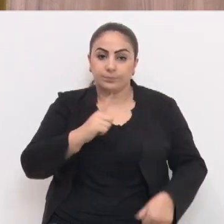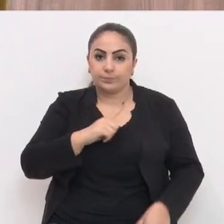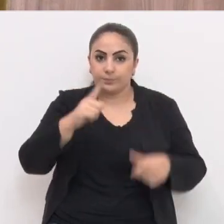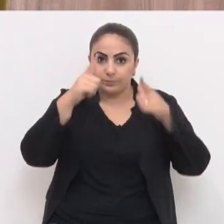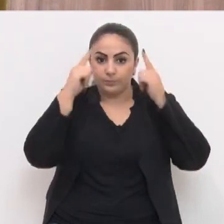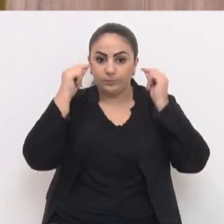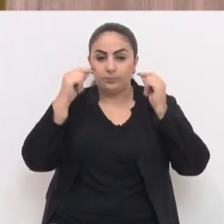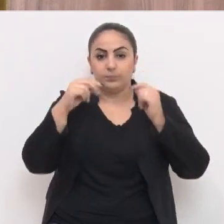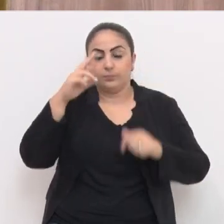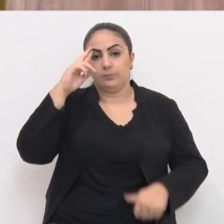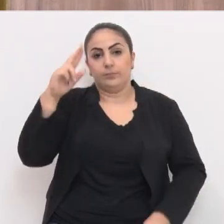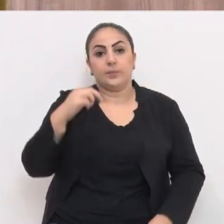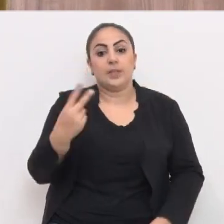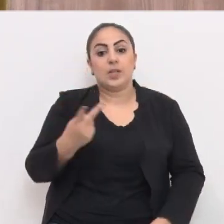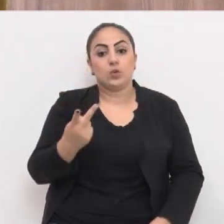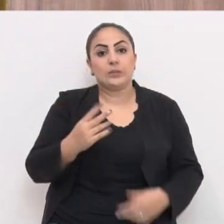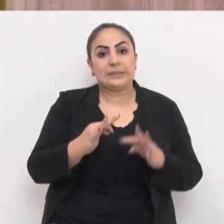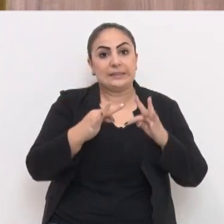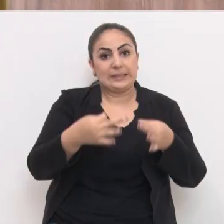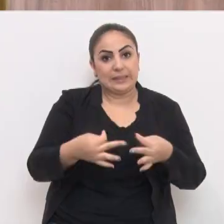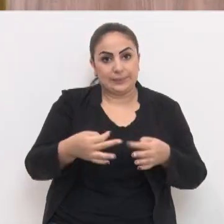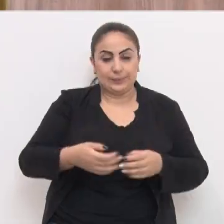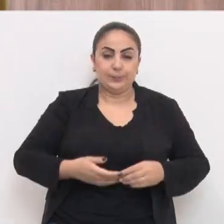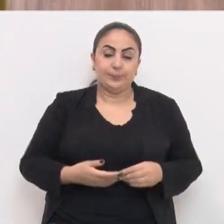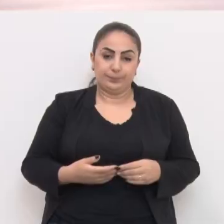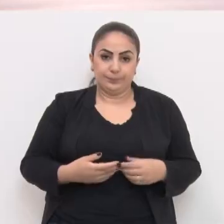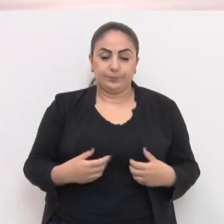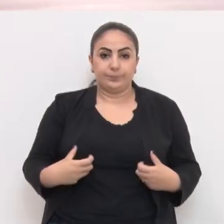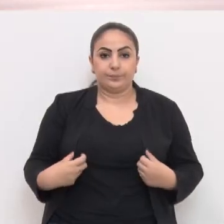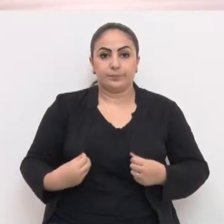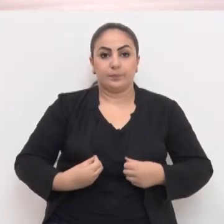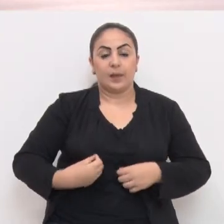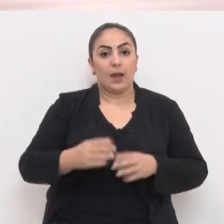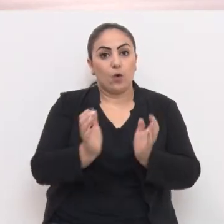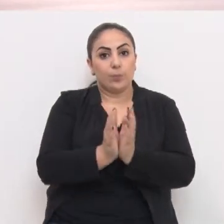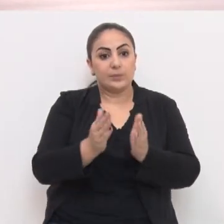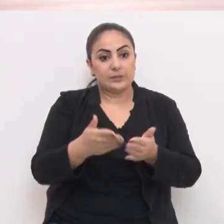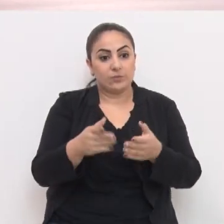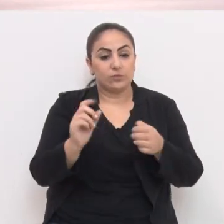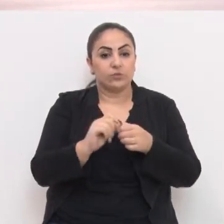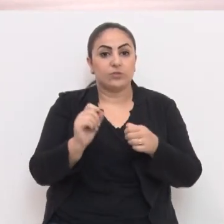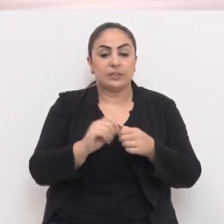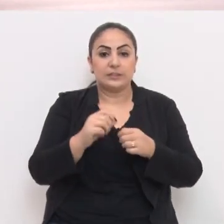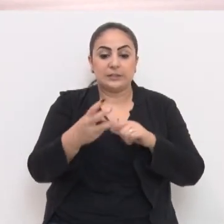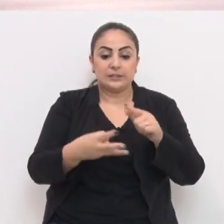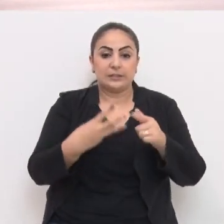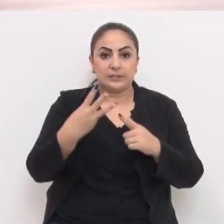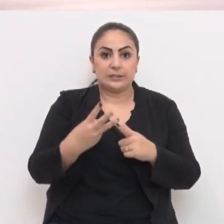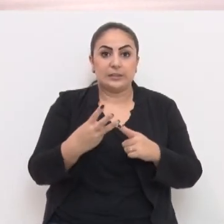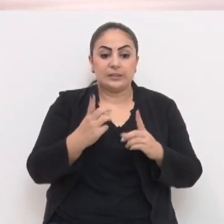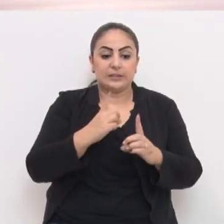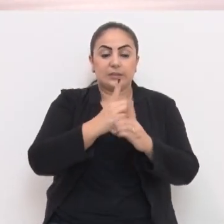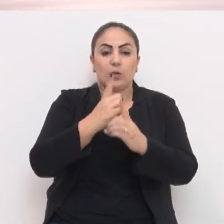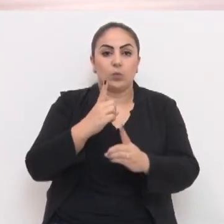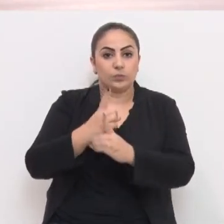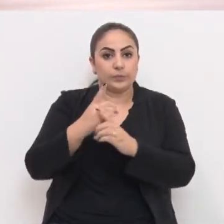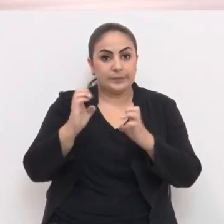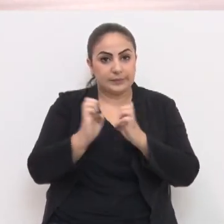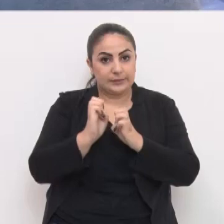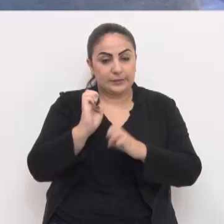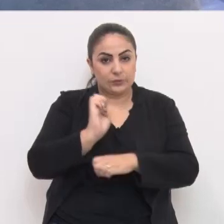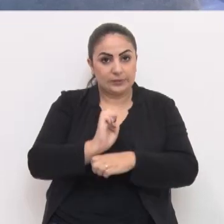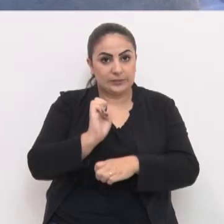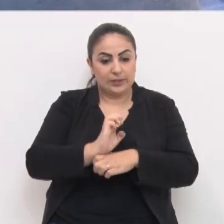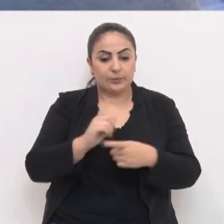um enfermeiro padrão e 2 técnicos de enfermagem. A Frente Parlamentar realizou 3 grandes encontros no